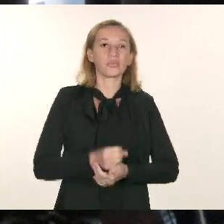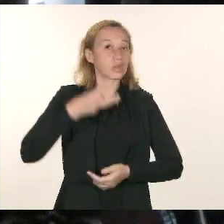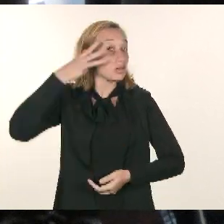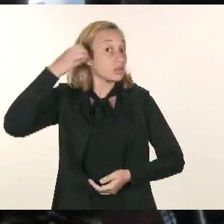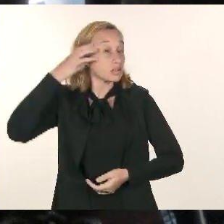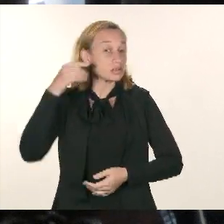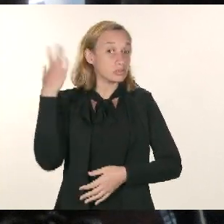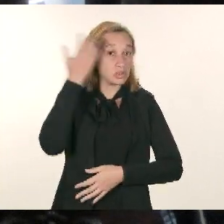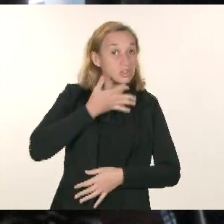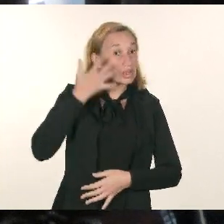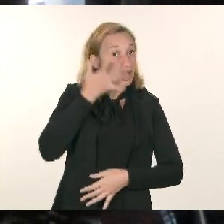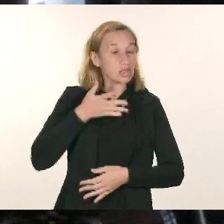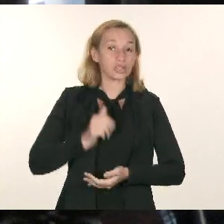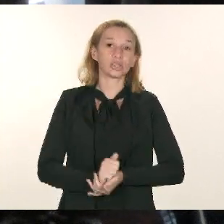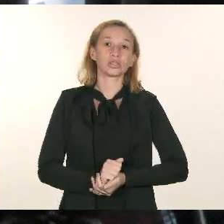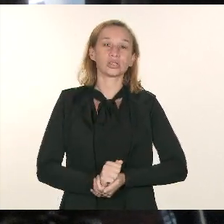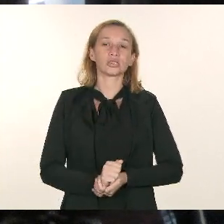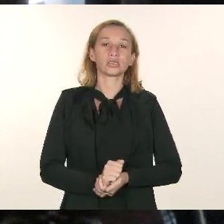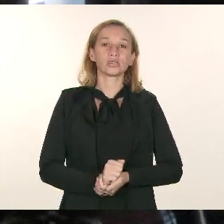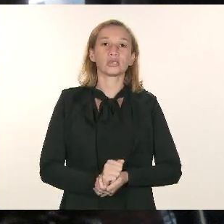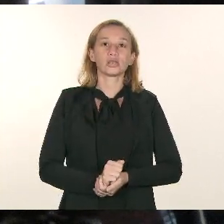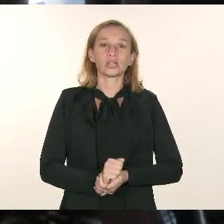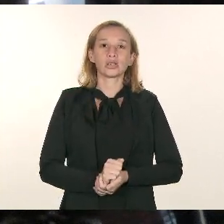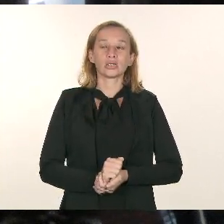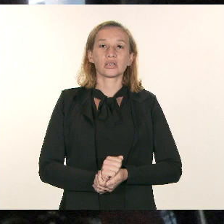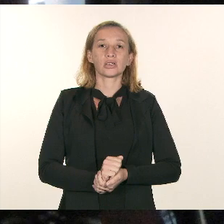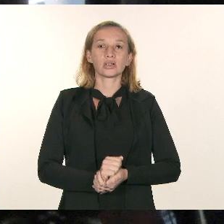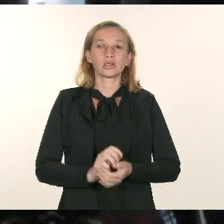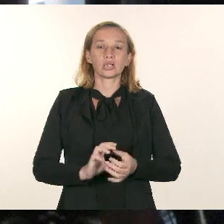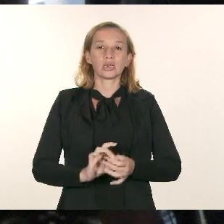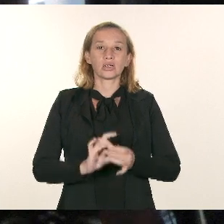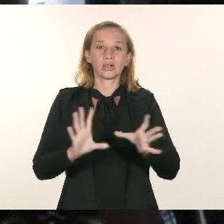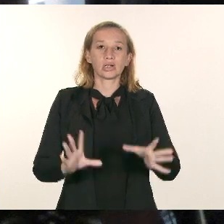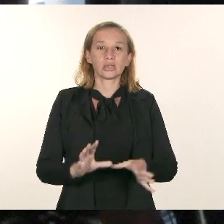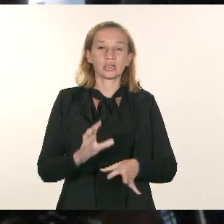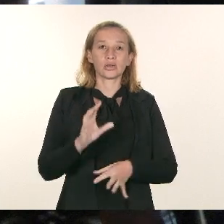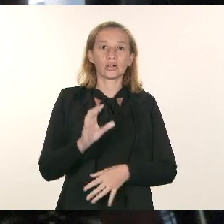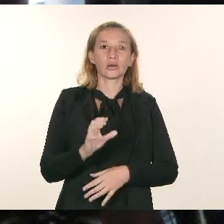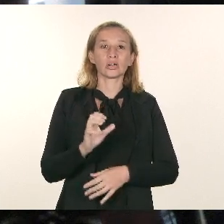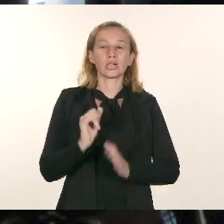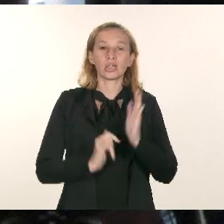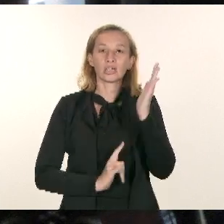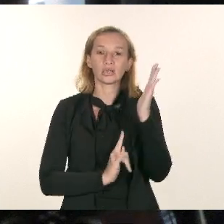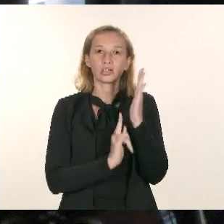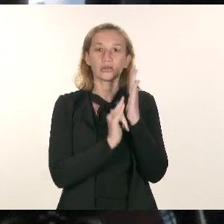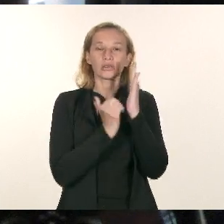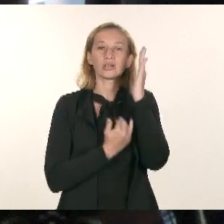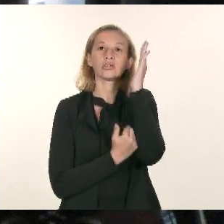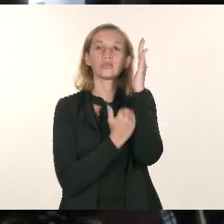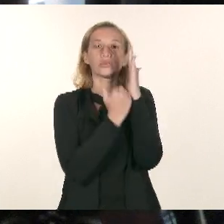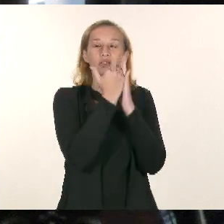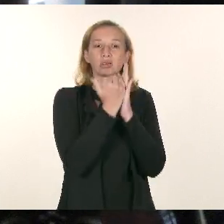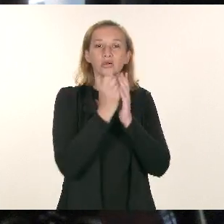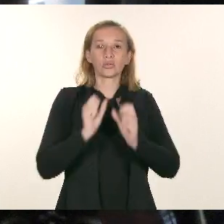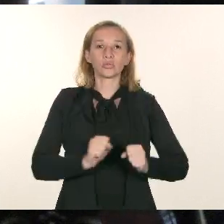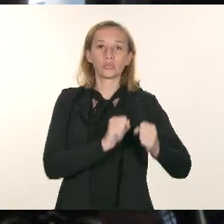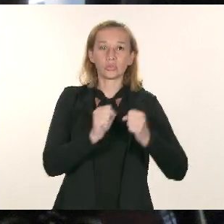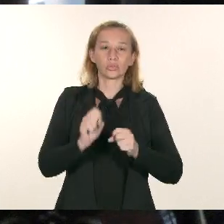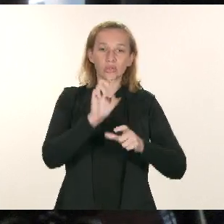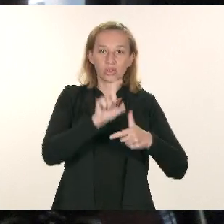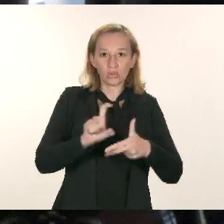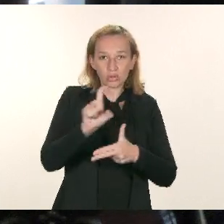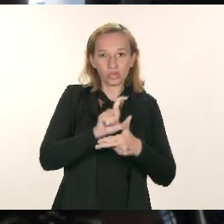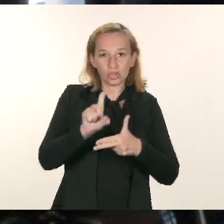envio de mensagem expondo sobre a reativação do complexo Rubem Braga e seus elevadores, assim como responsabilidade do Poder Executivo na sua